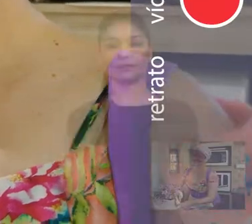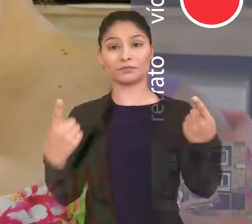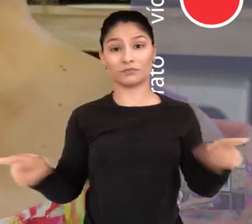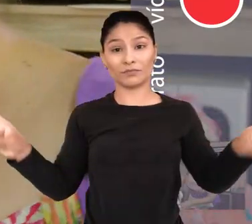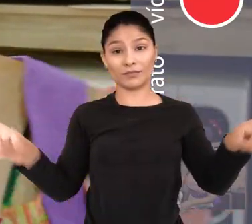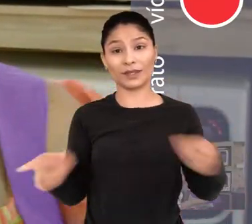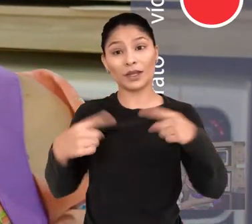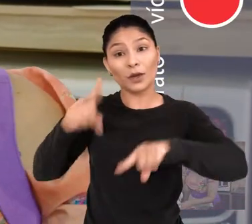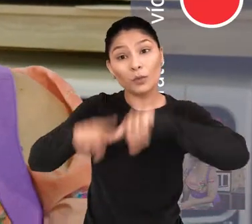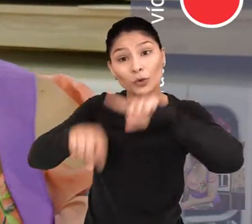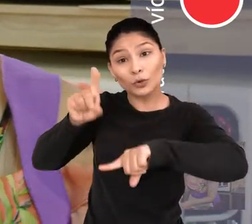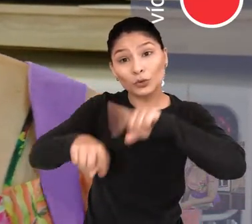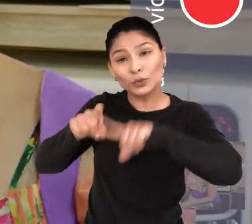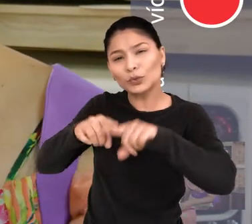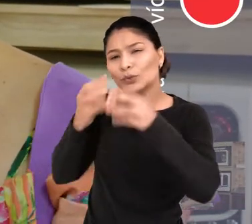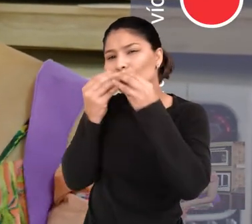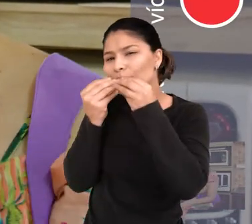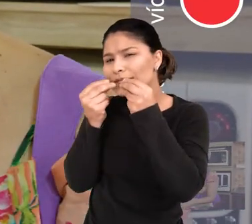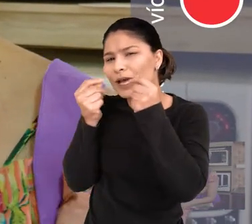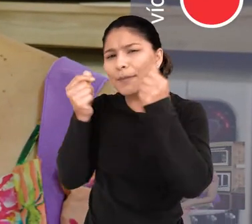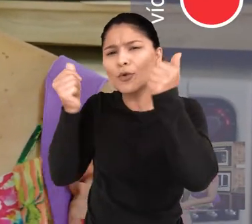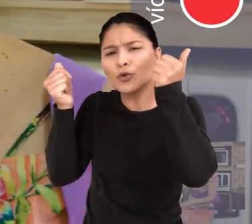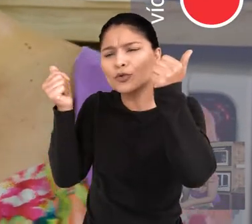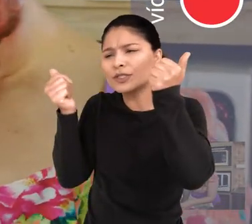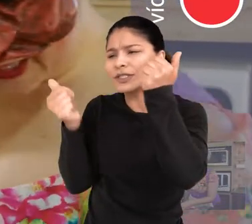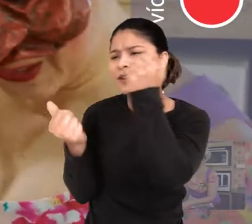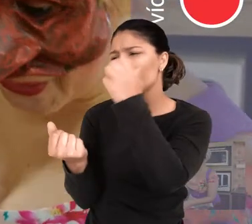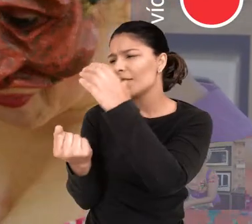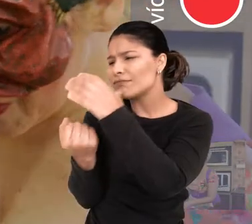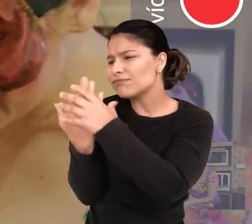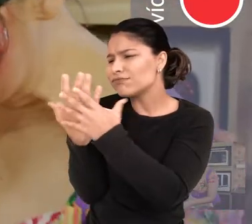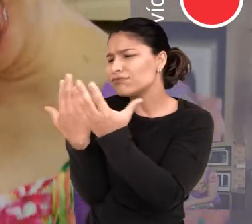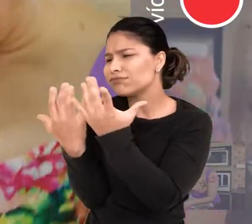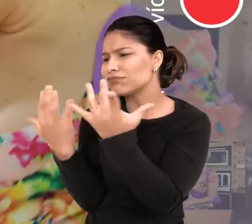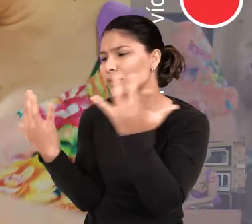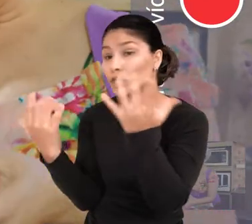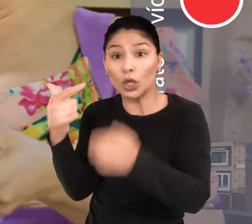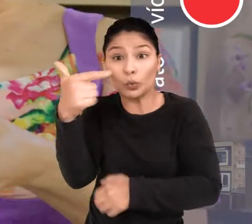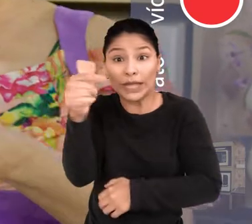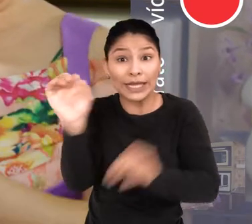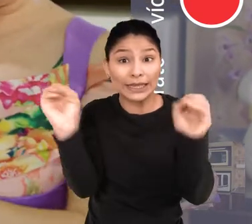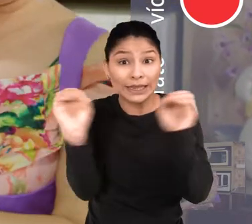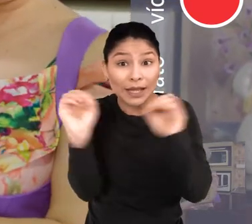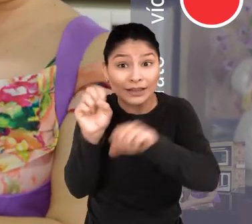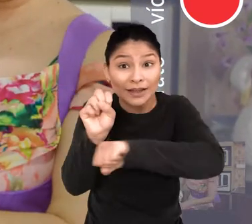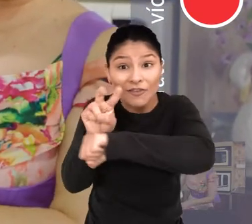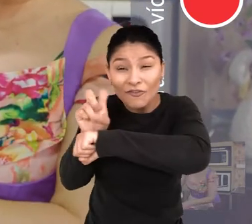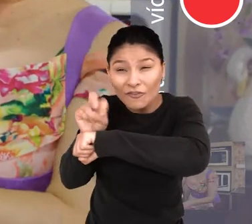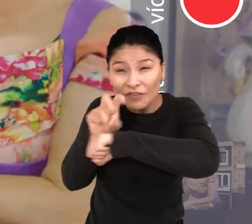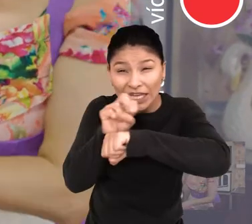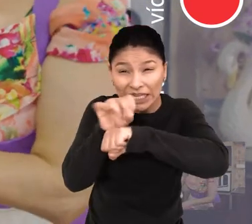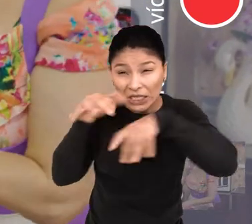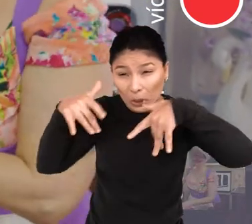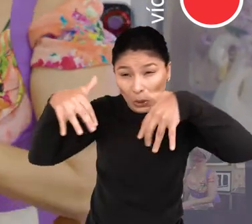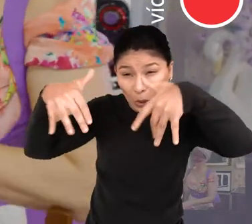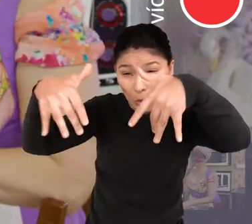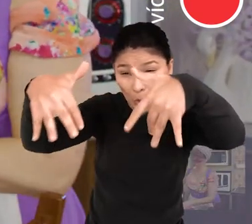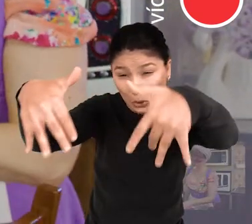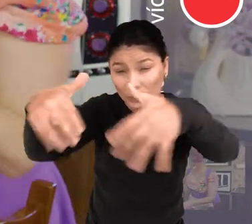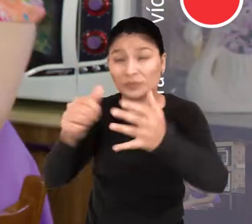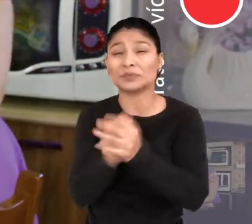Produtos saborosos e fresquinhos, sem veneno, sem veneno